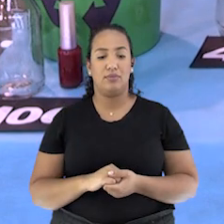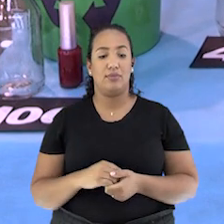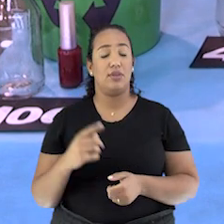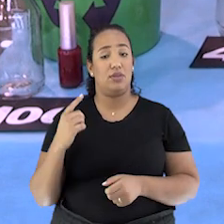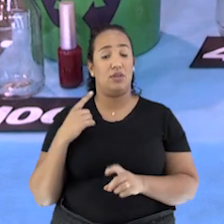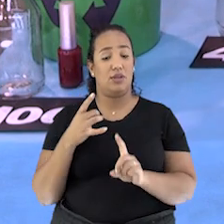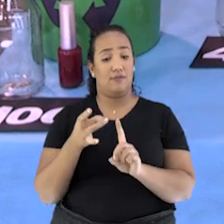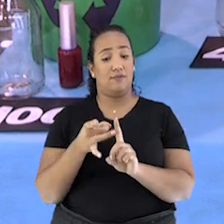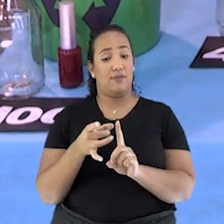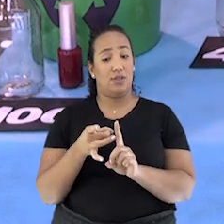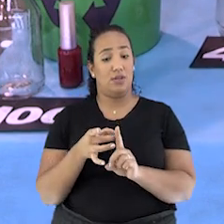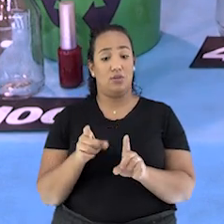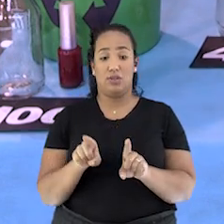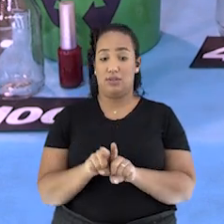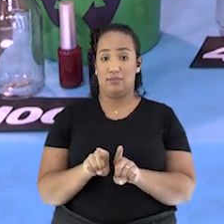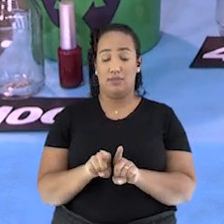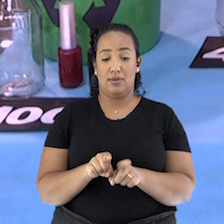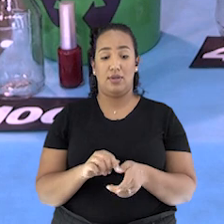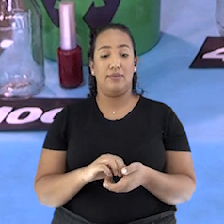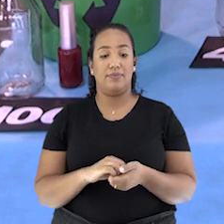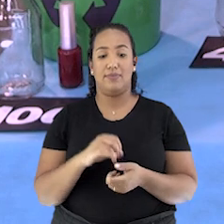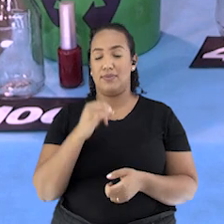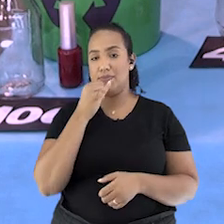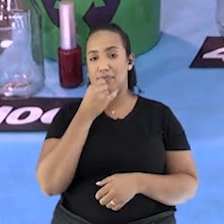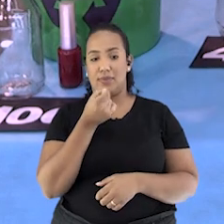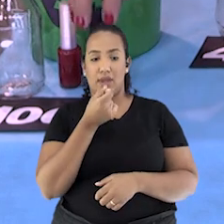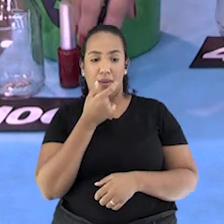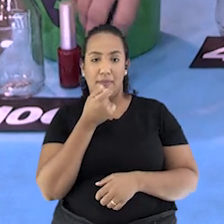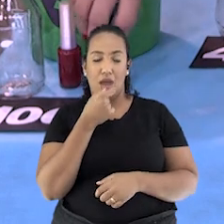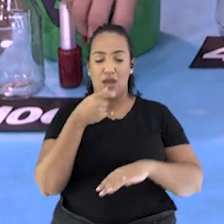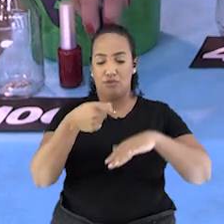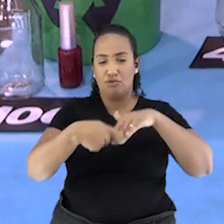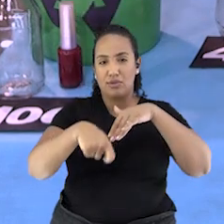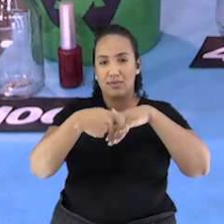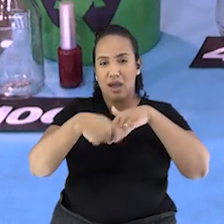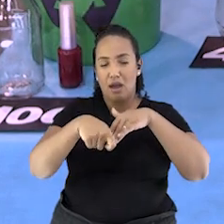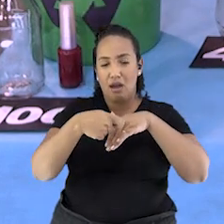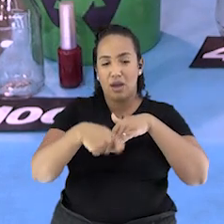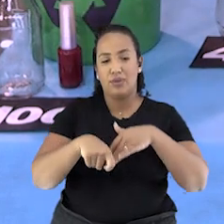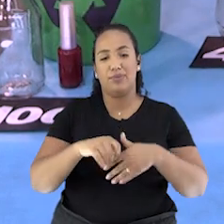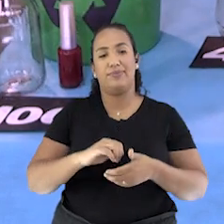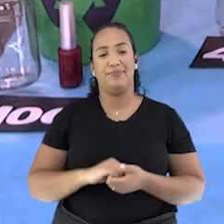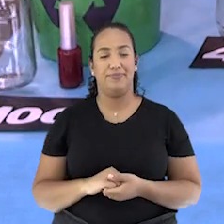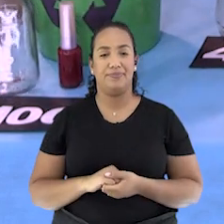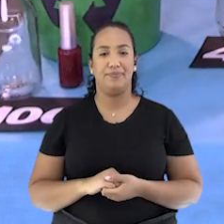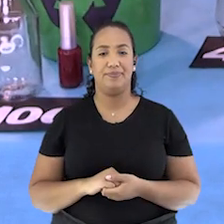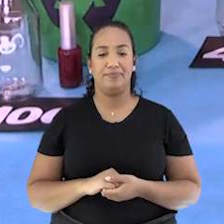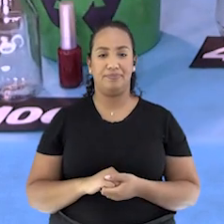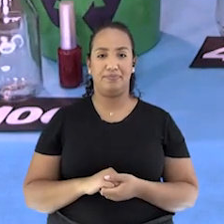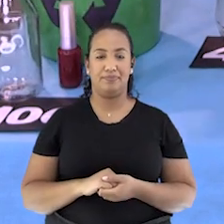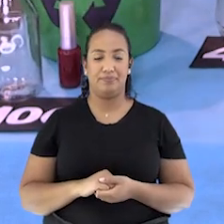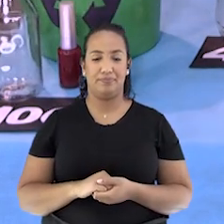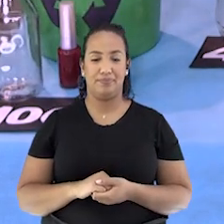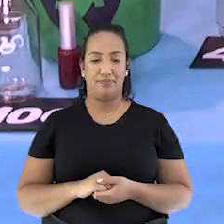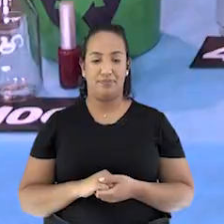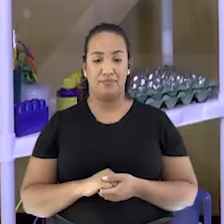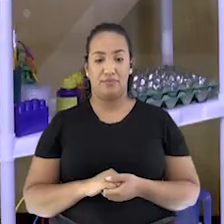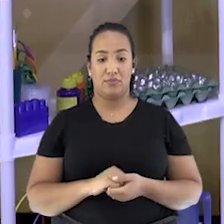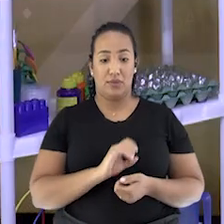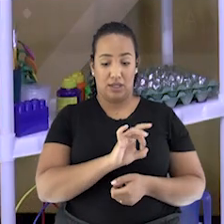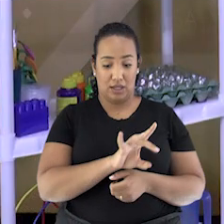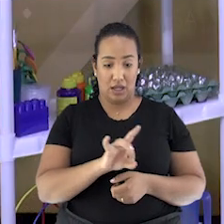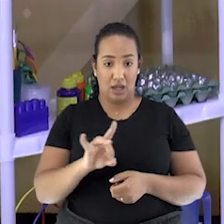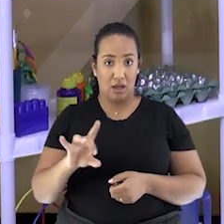refrigerante. Aqui temos também um vidro como de remédio, de esmalte e de leite de